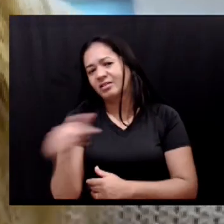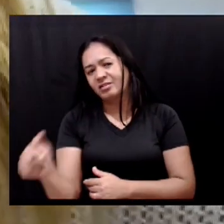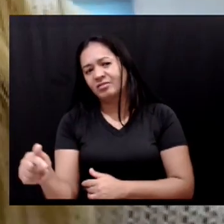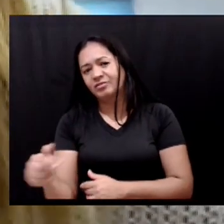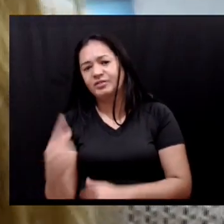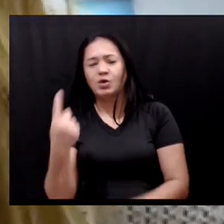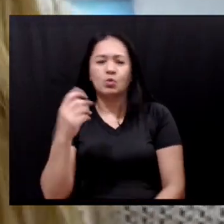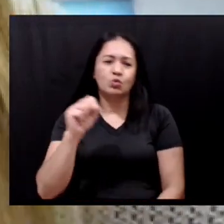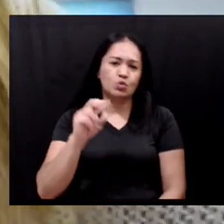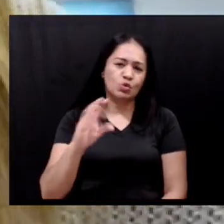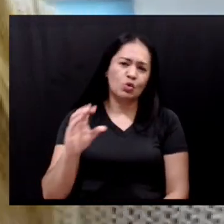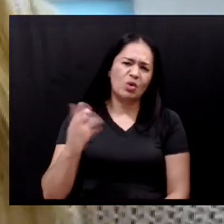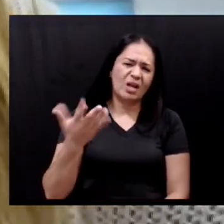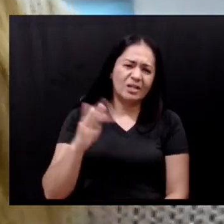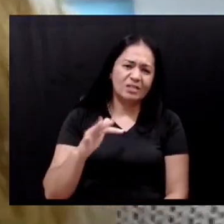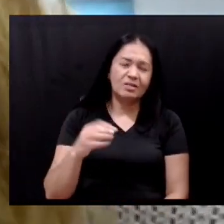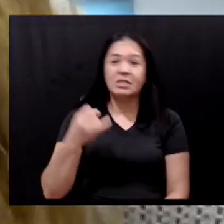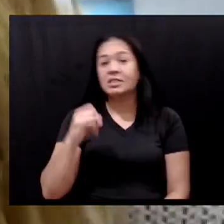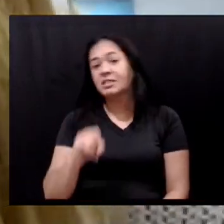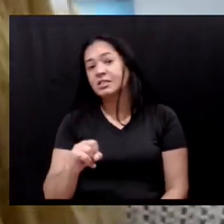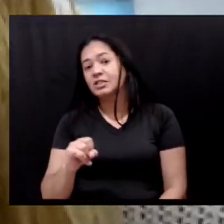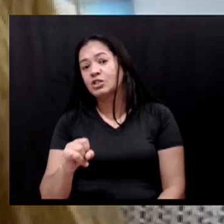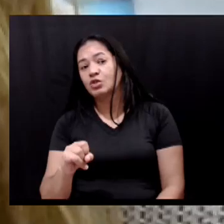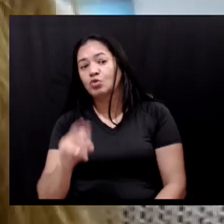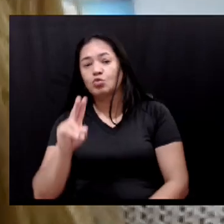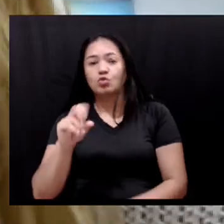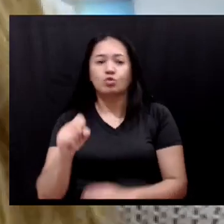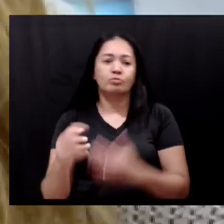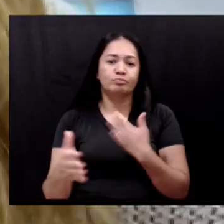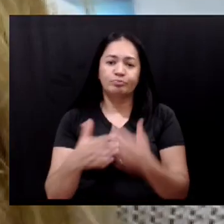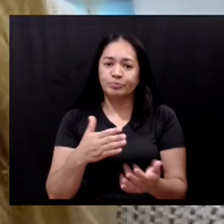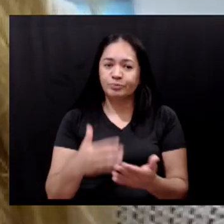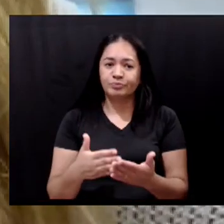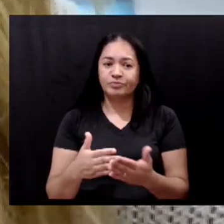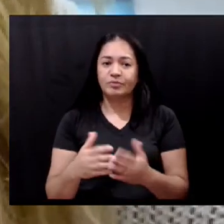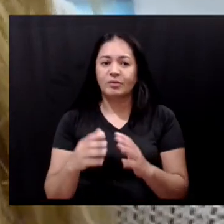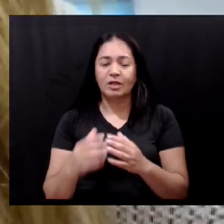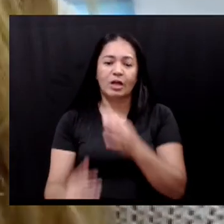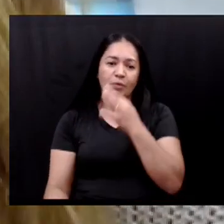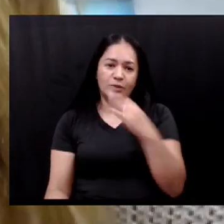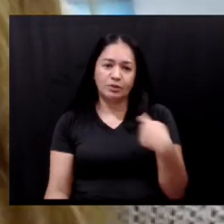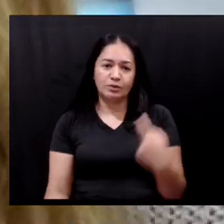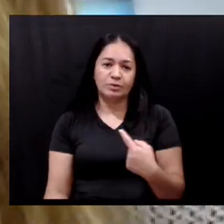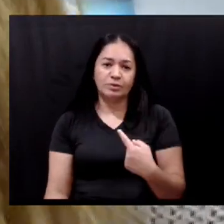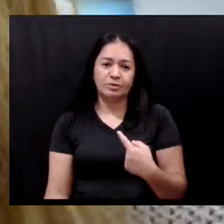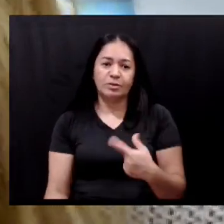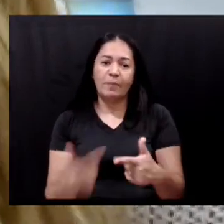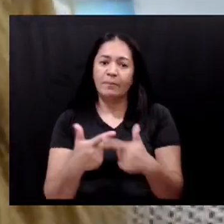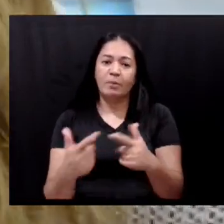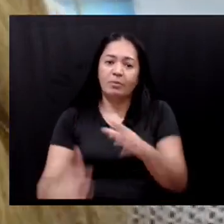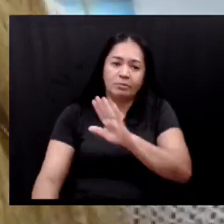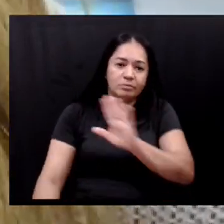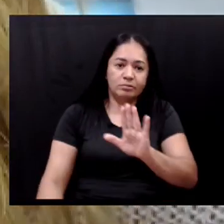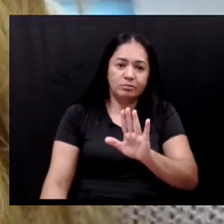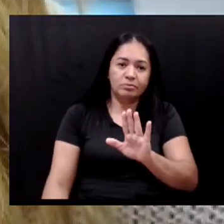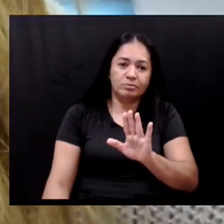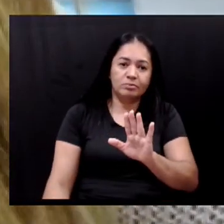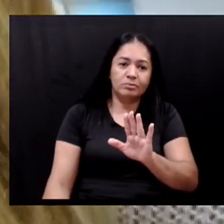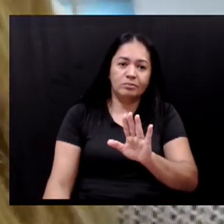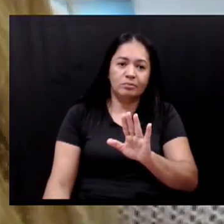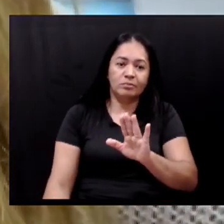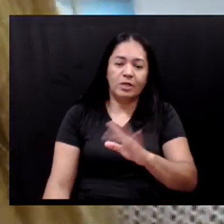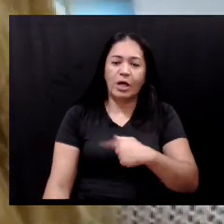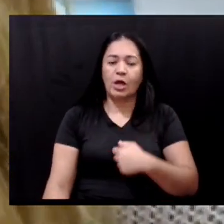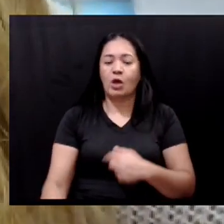se o suco é integral, enfim, aí eu acho que a gente já não teria esse problema. Então, eu não sou radical, eu acho que eu